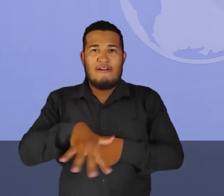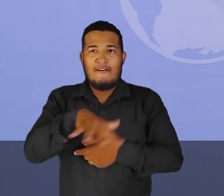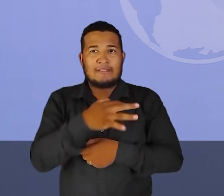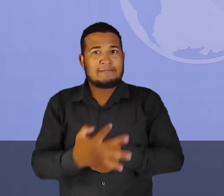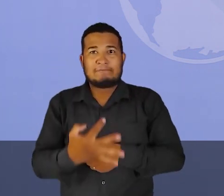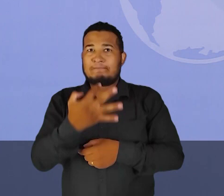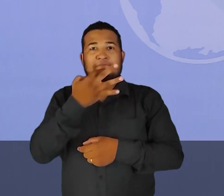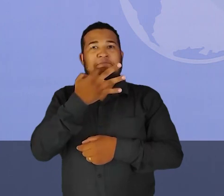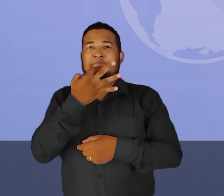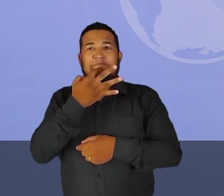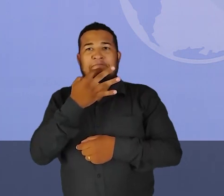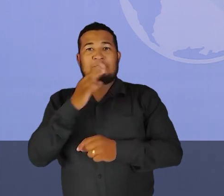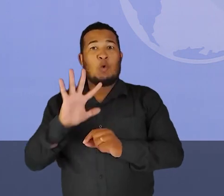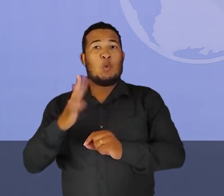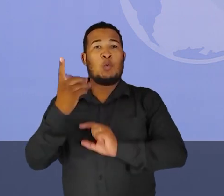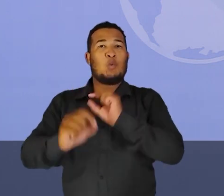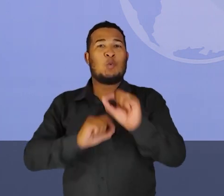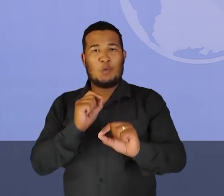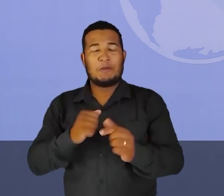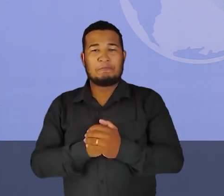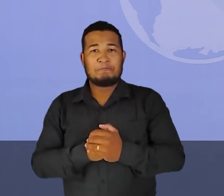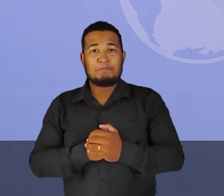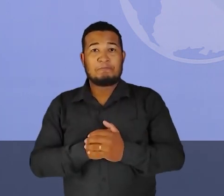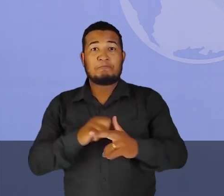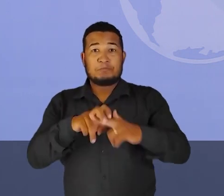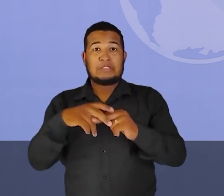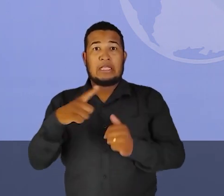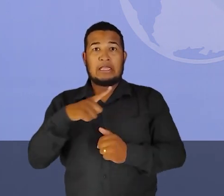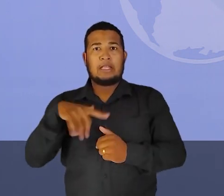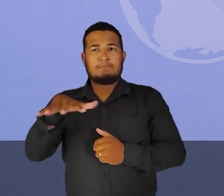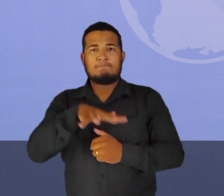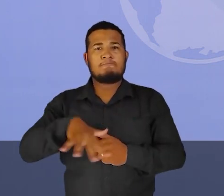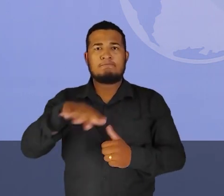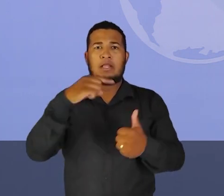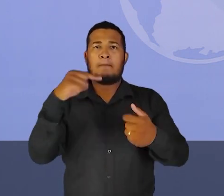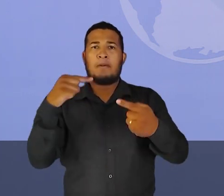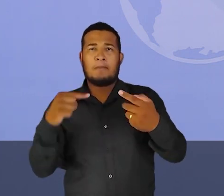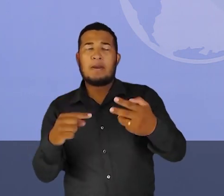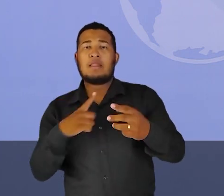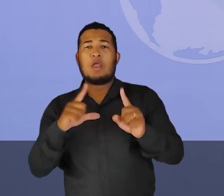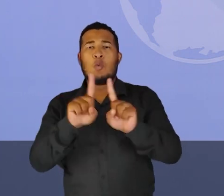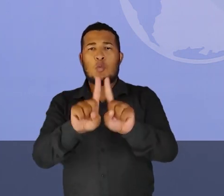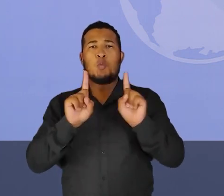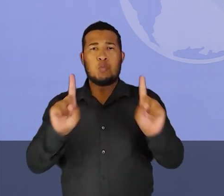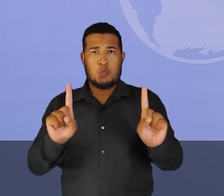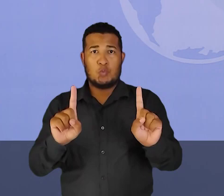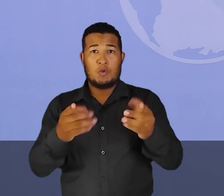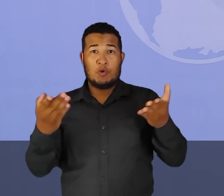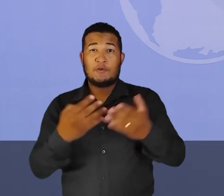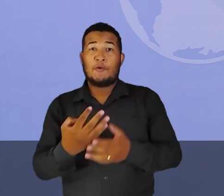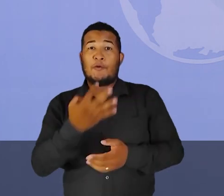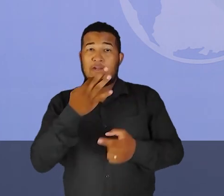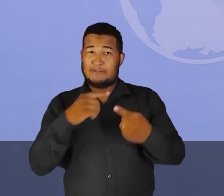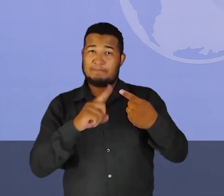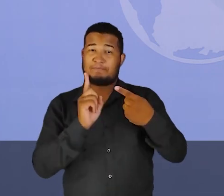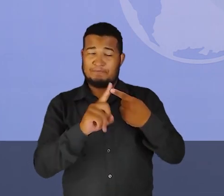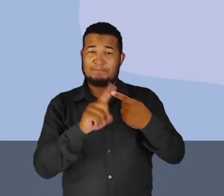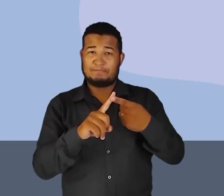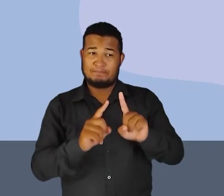de imprevisibilidade. Agora, eles se dividem, essas práticas de aventura, em duas. E nós vamos conhecer a primeira agora.